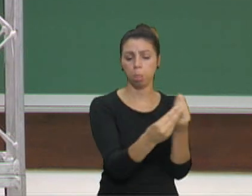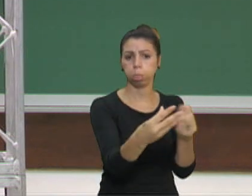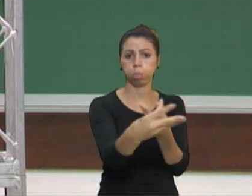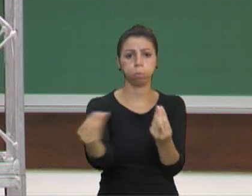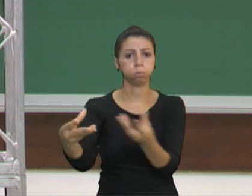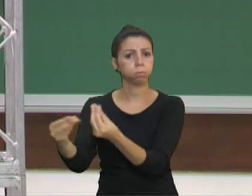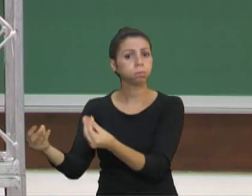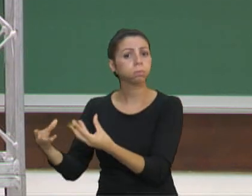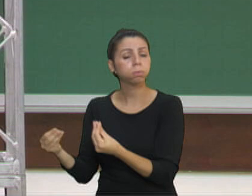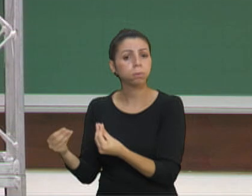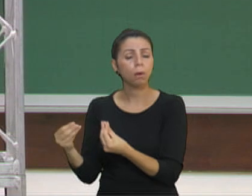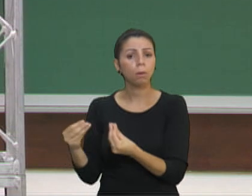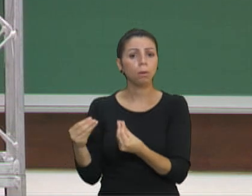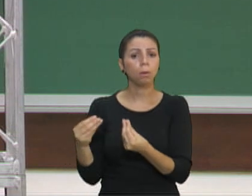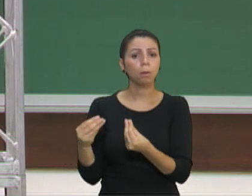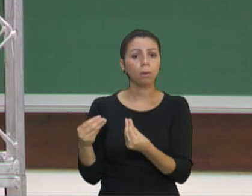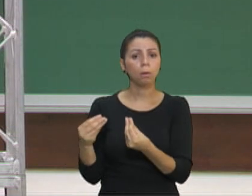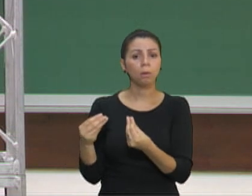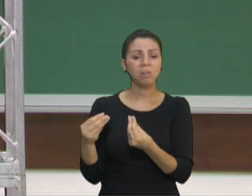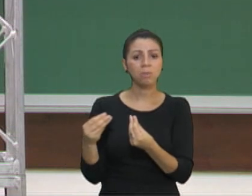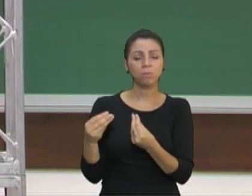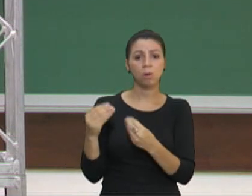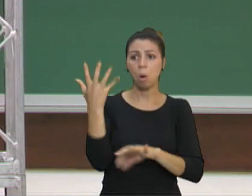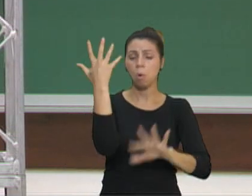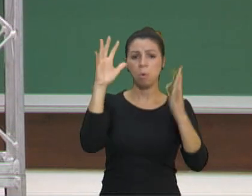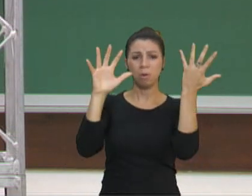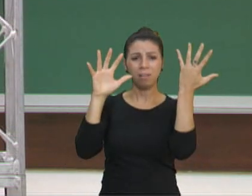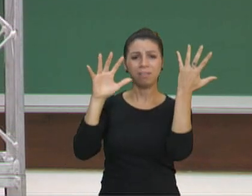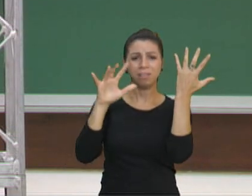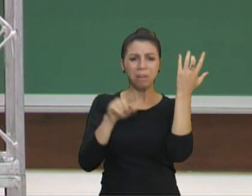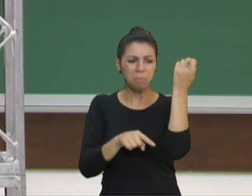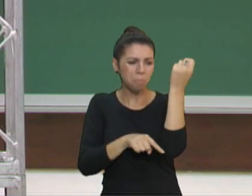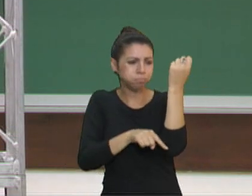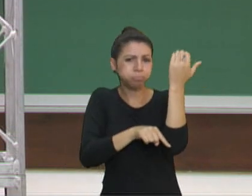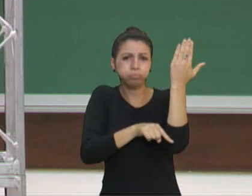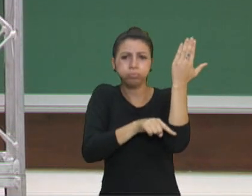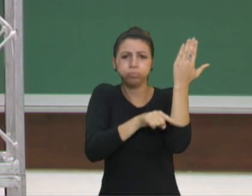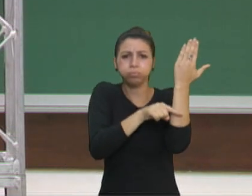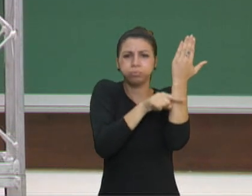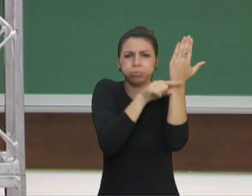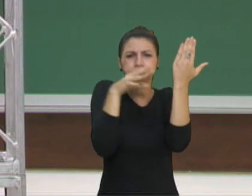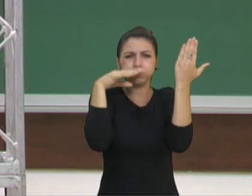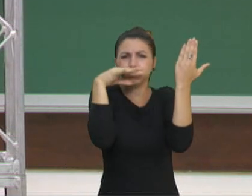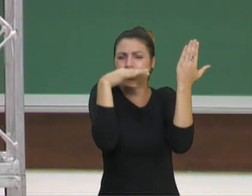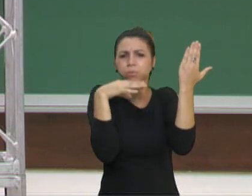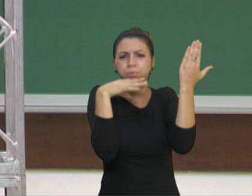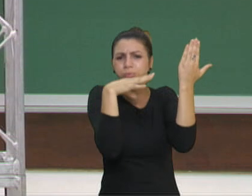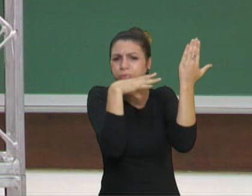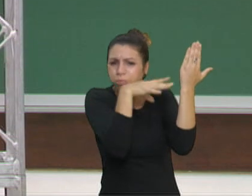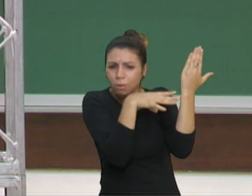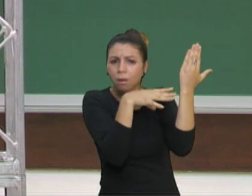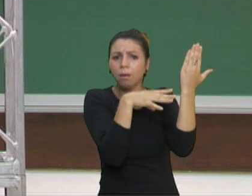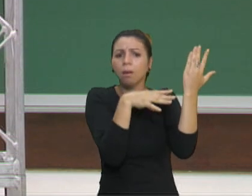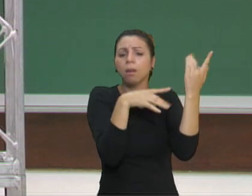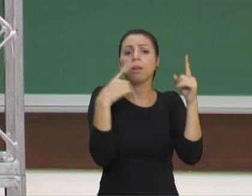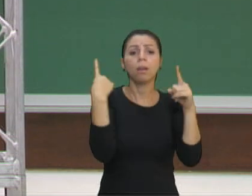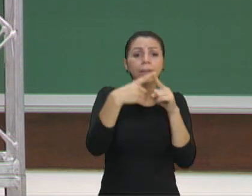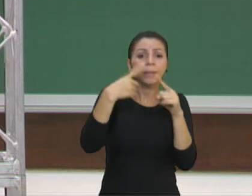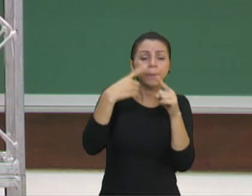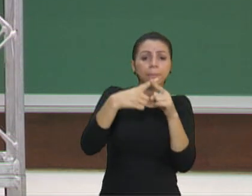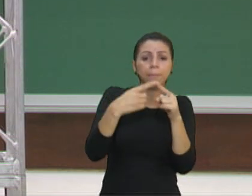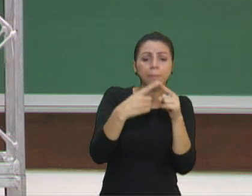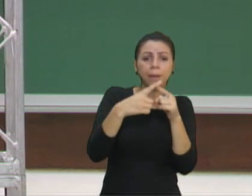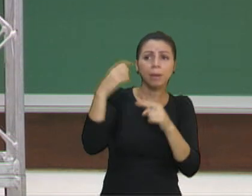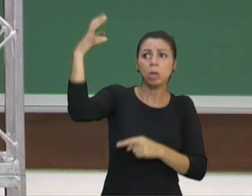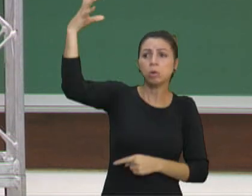área, além do clima, né, ficar muito mais quente naquela região, a quantidade de chuvas vai ser afetada, né,